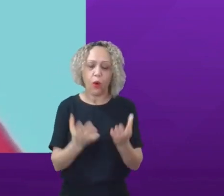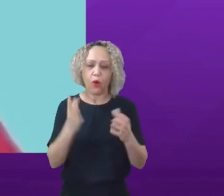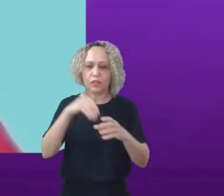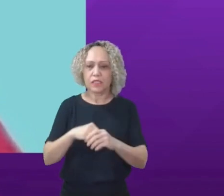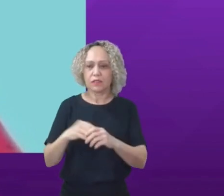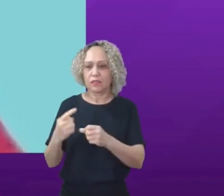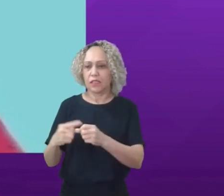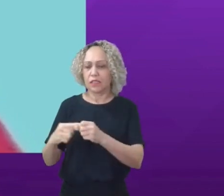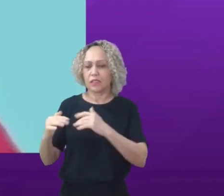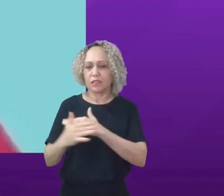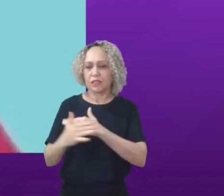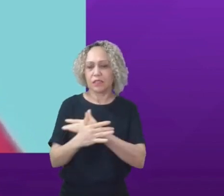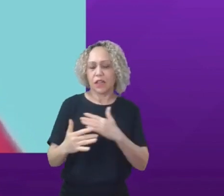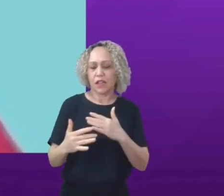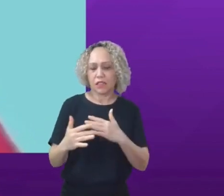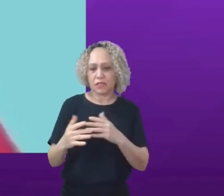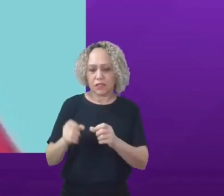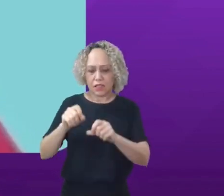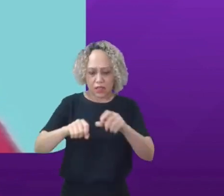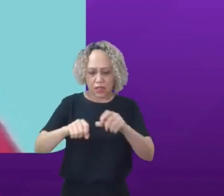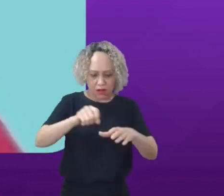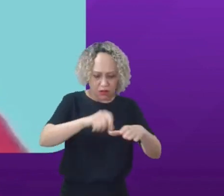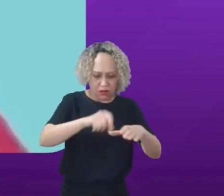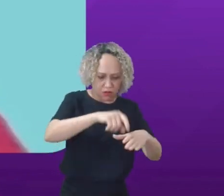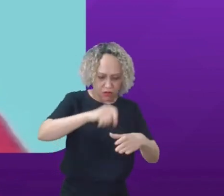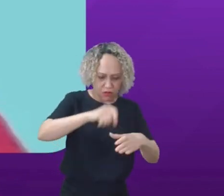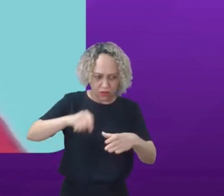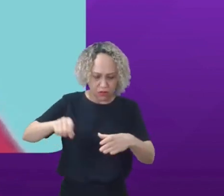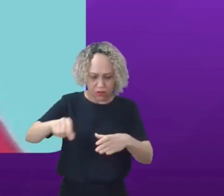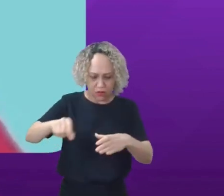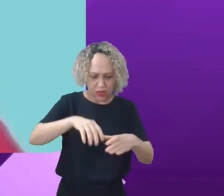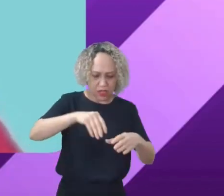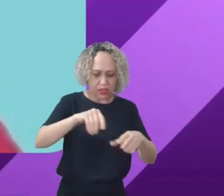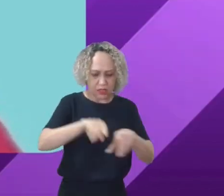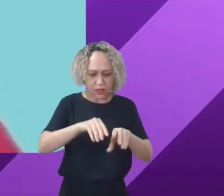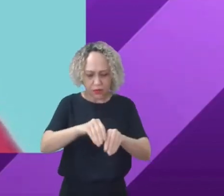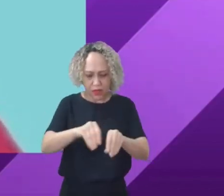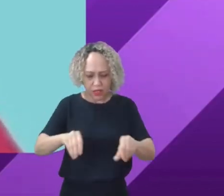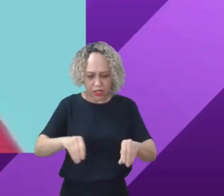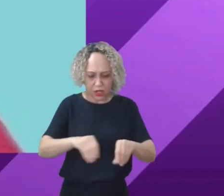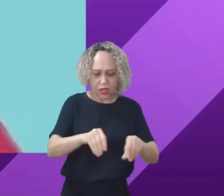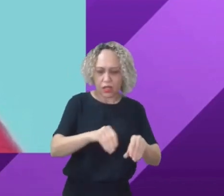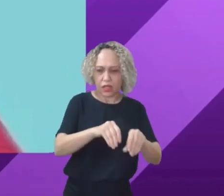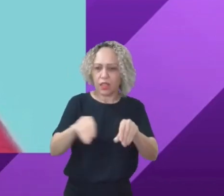ela traz, ou a produção na horta, o mexer com a terra, ela traz para a gente esse processo